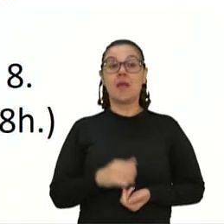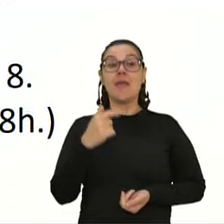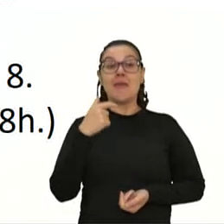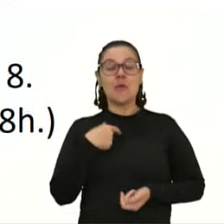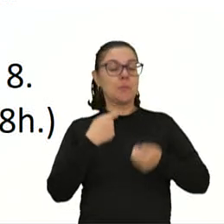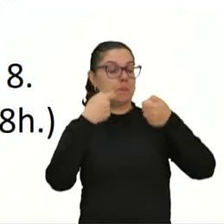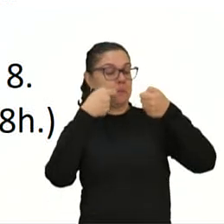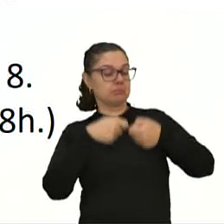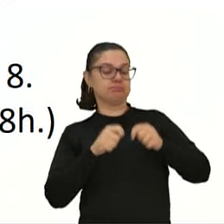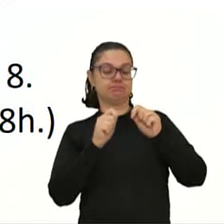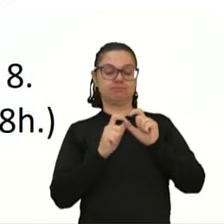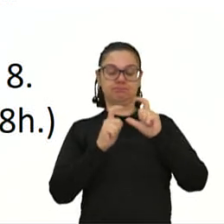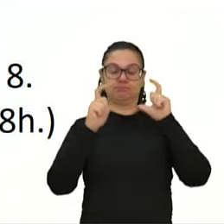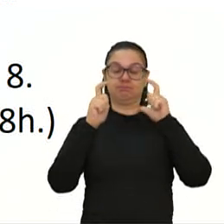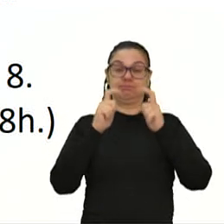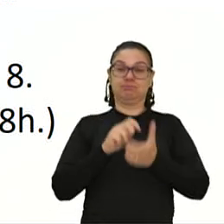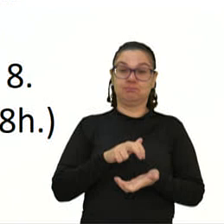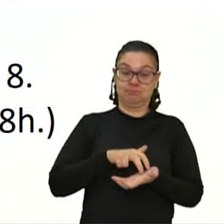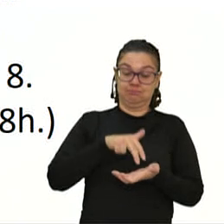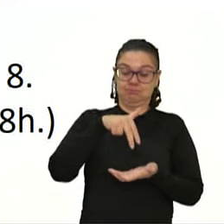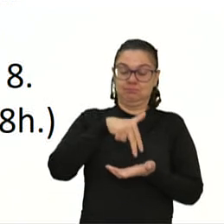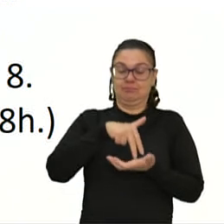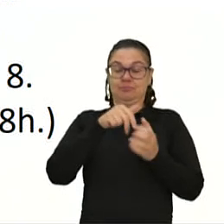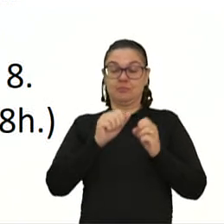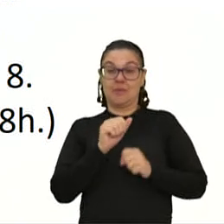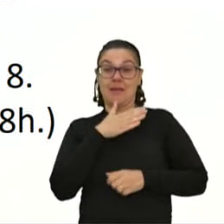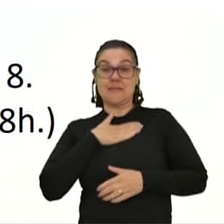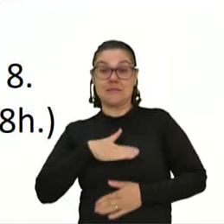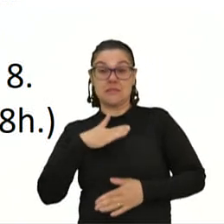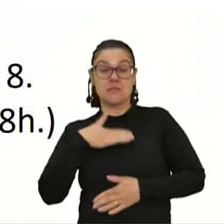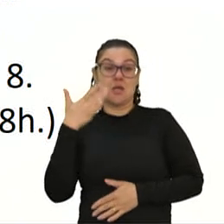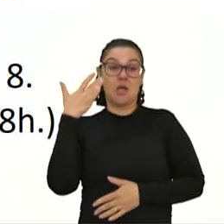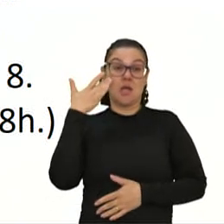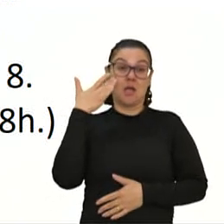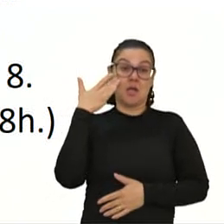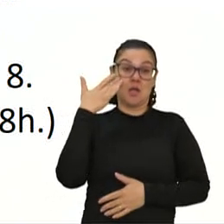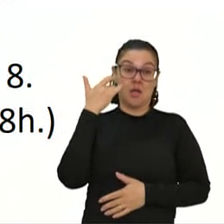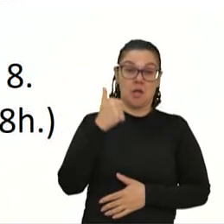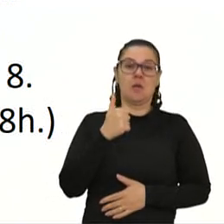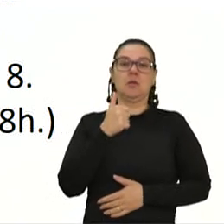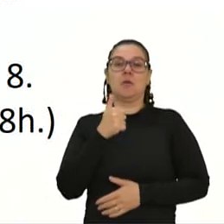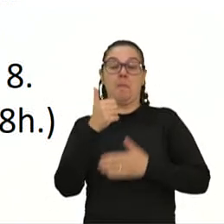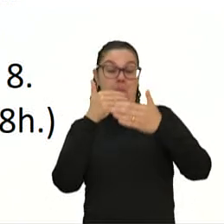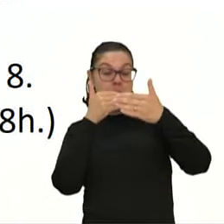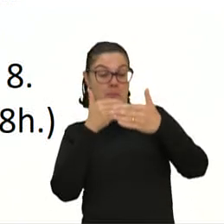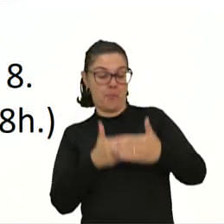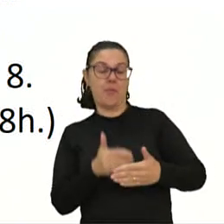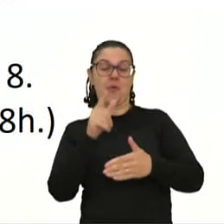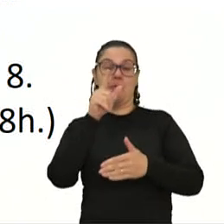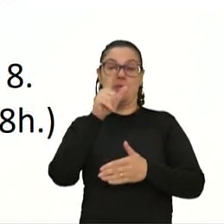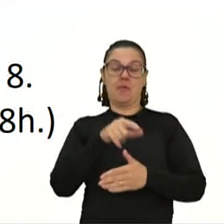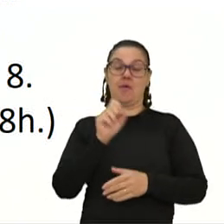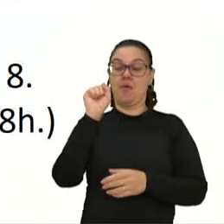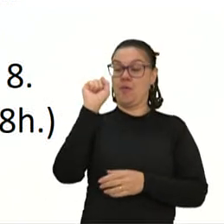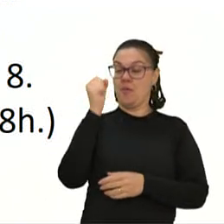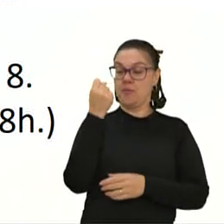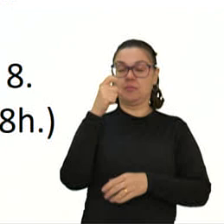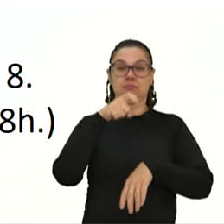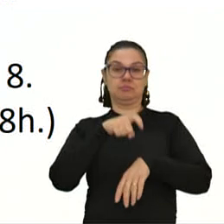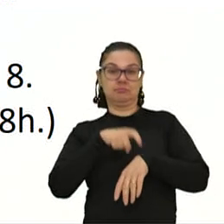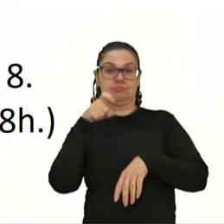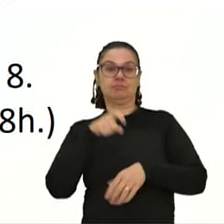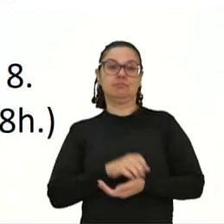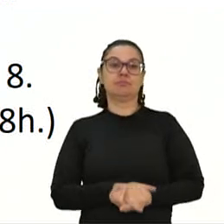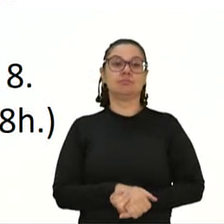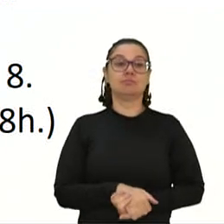Eu tenho que levantar cedo amanhã. O exame, a minha prova, é às 8. Então, veja,